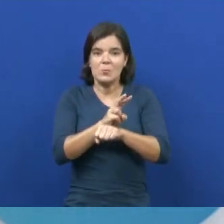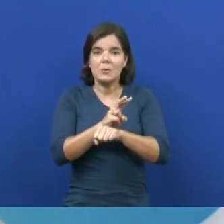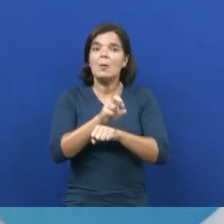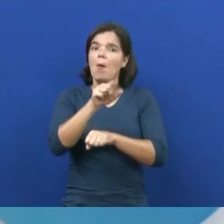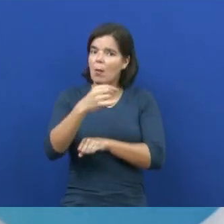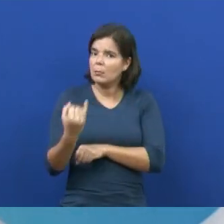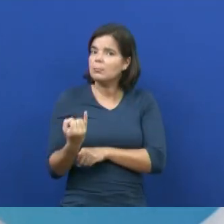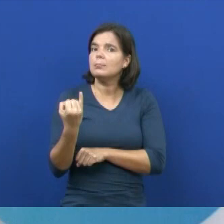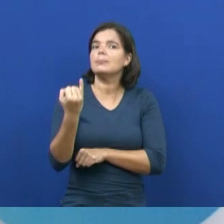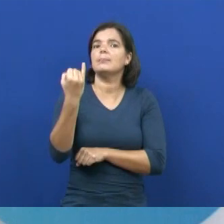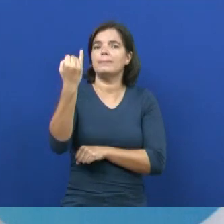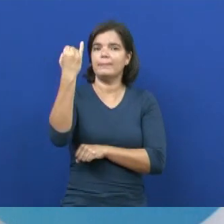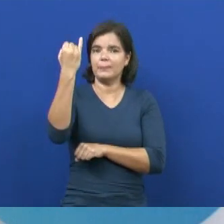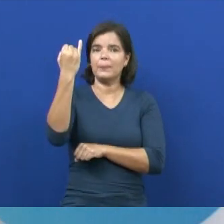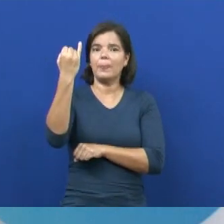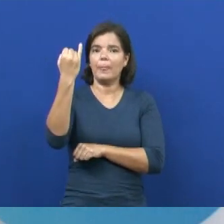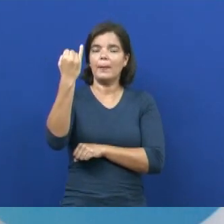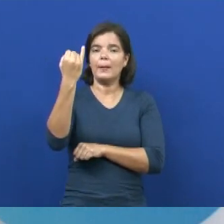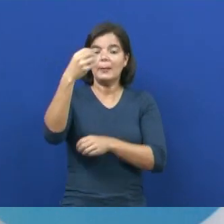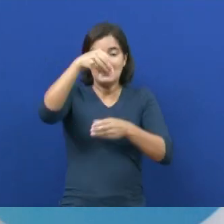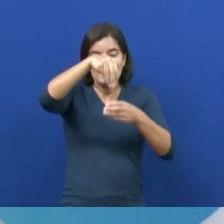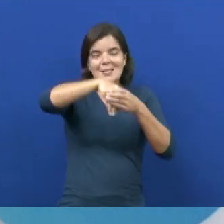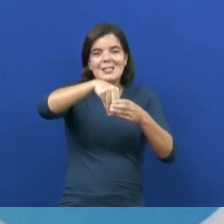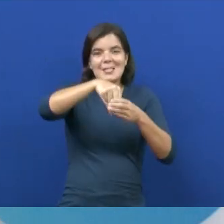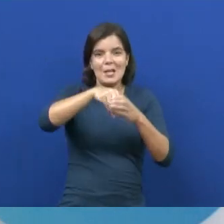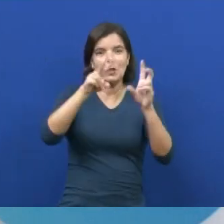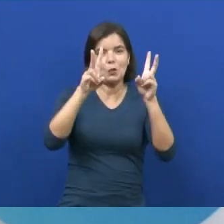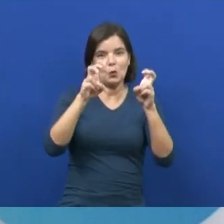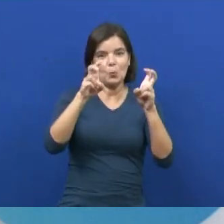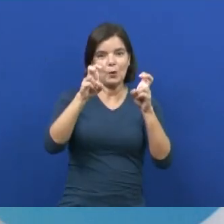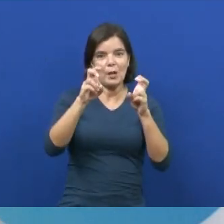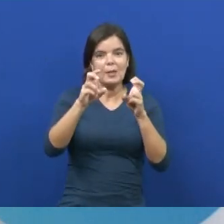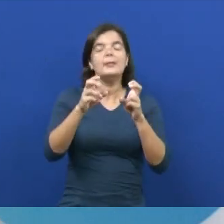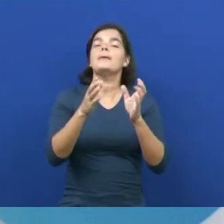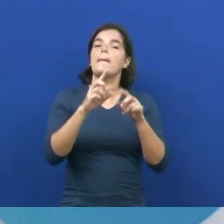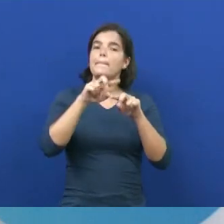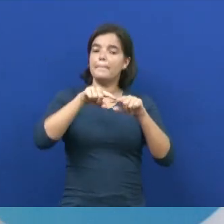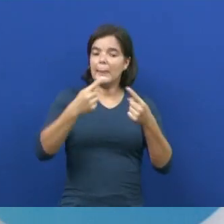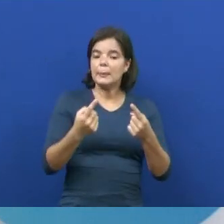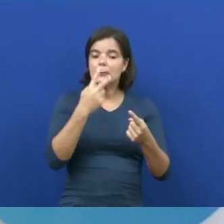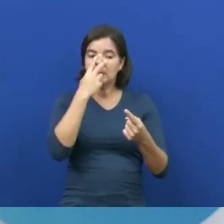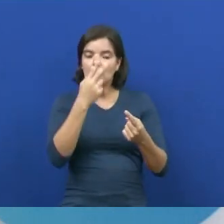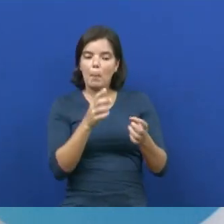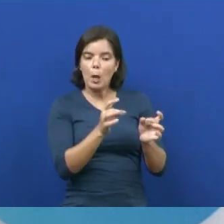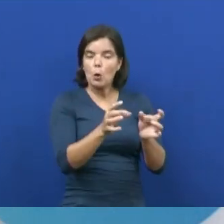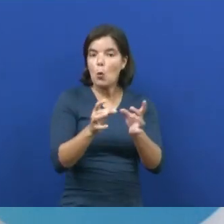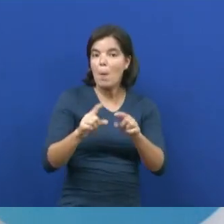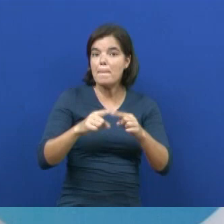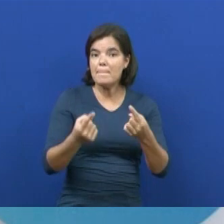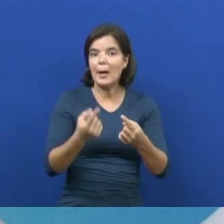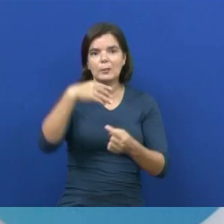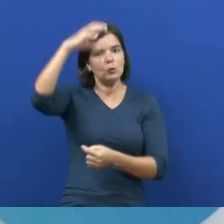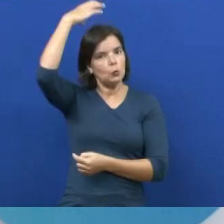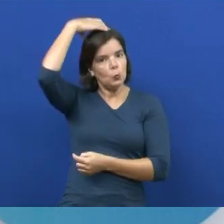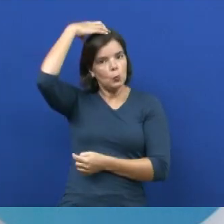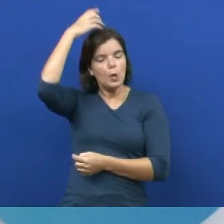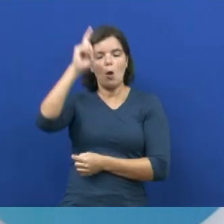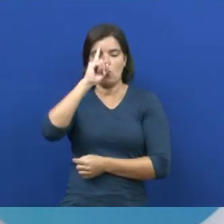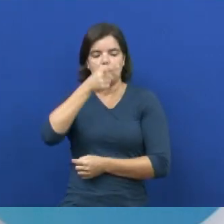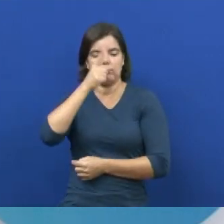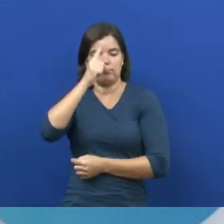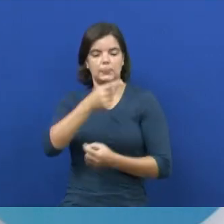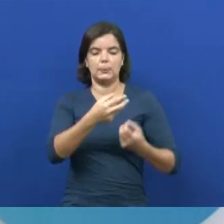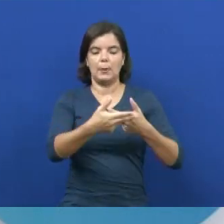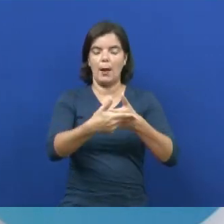muito importante, né, no mercantilismo, que era uma forma de comércio e o rei era aquele que